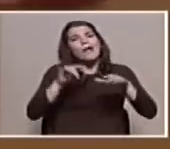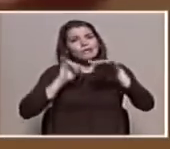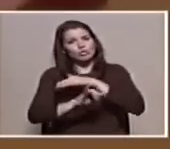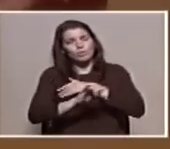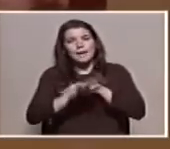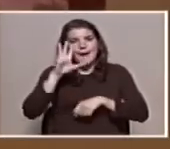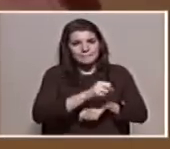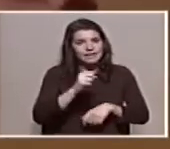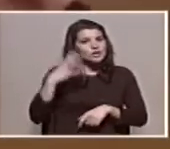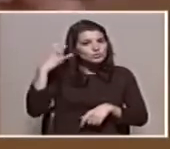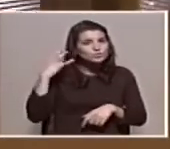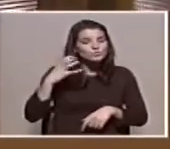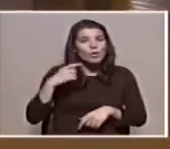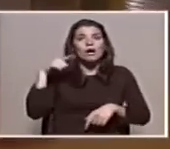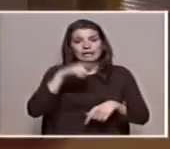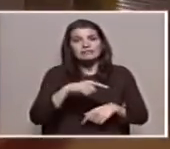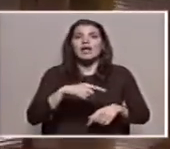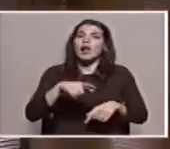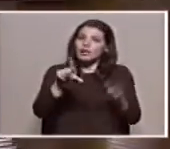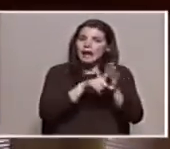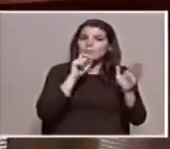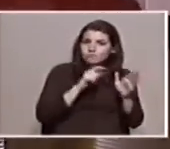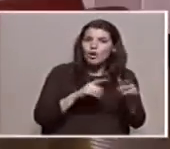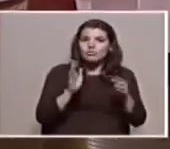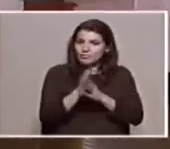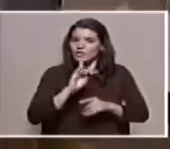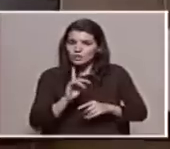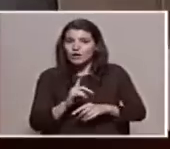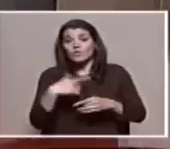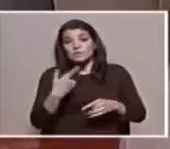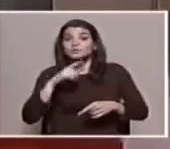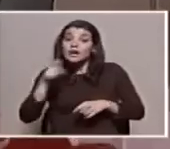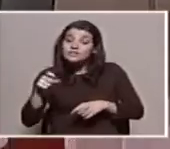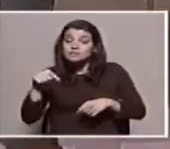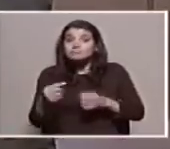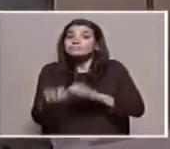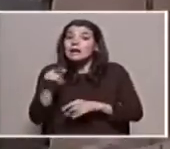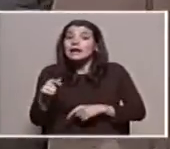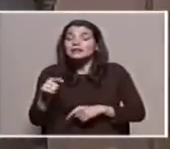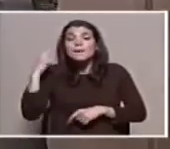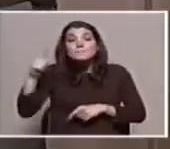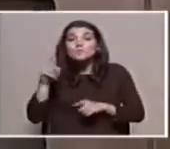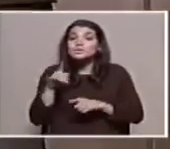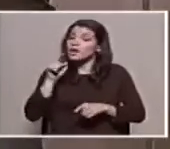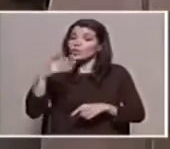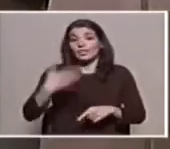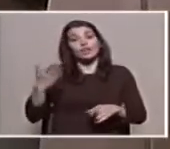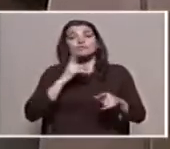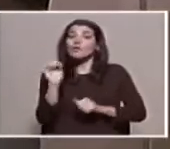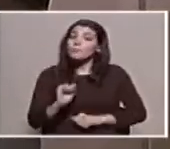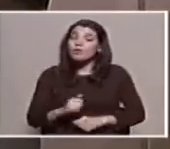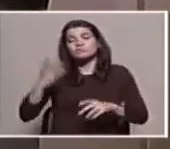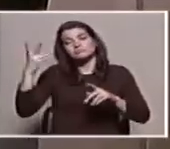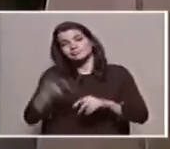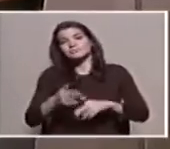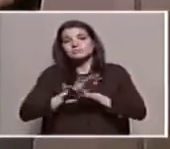sons ex E se eles são ou não legais podes ou não utilizar ele disz atenção estás a utilizar uma música que não tens esse direito poes ser